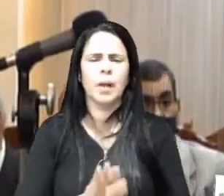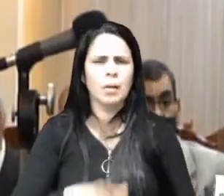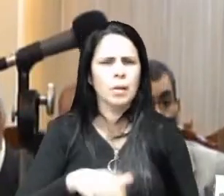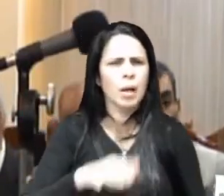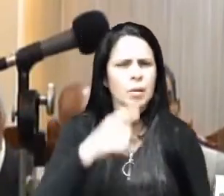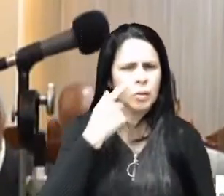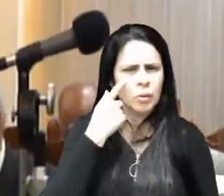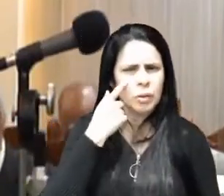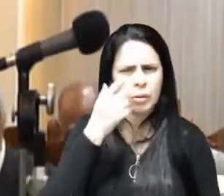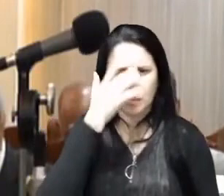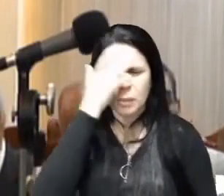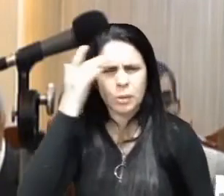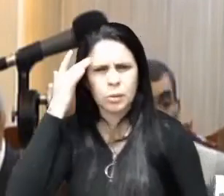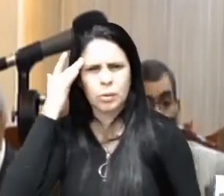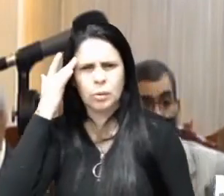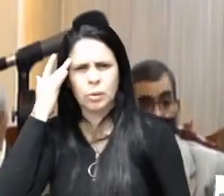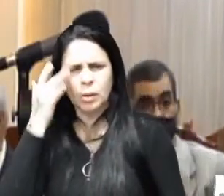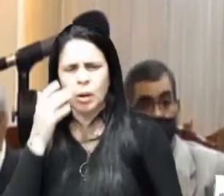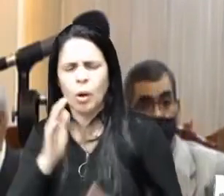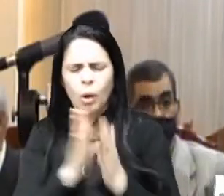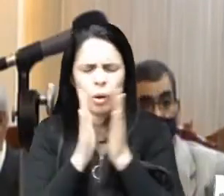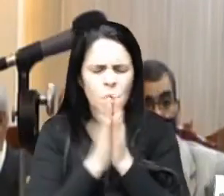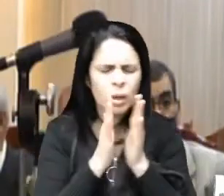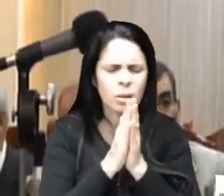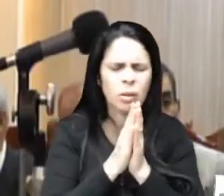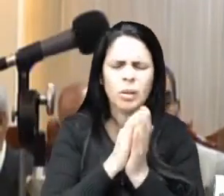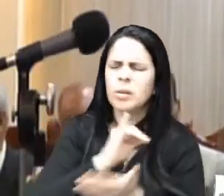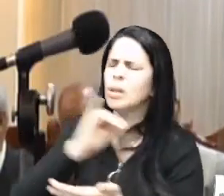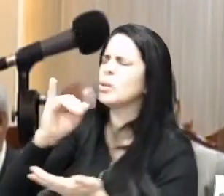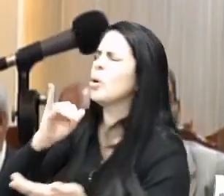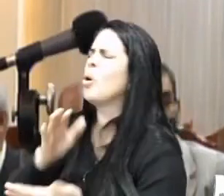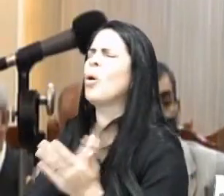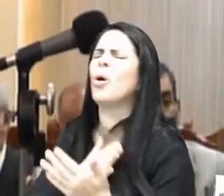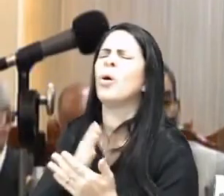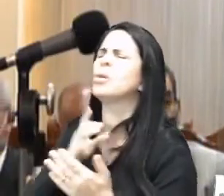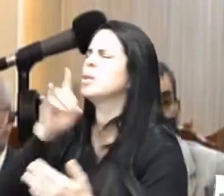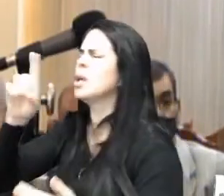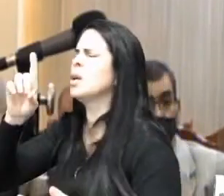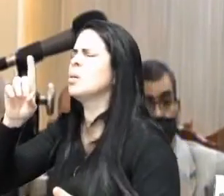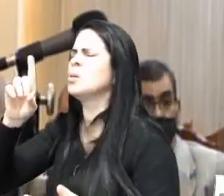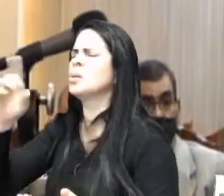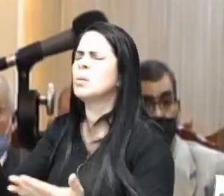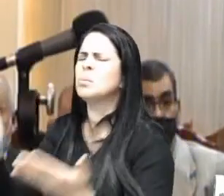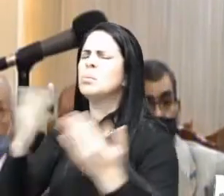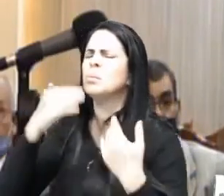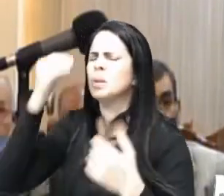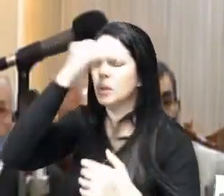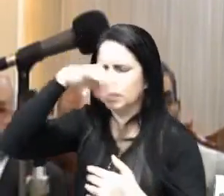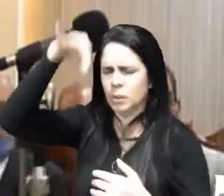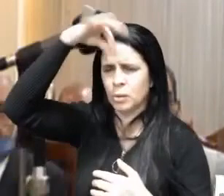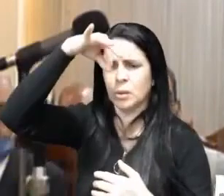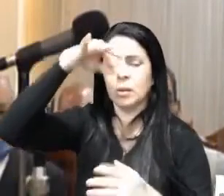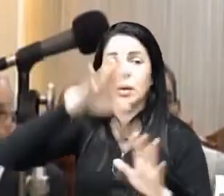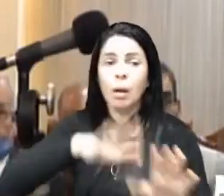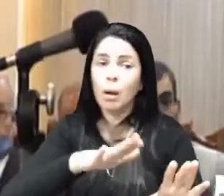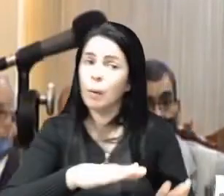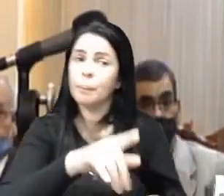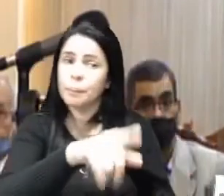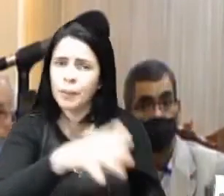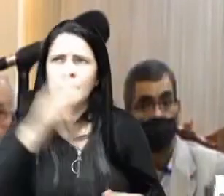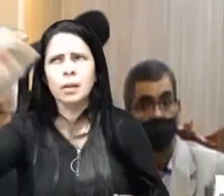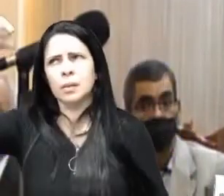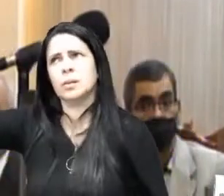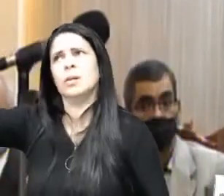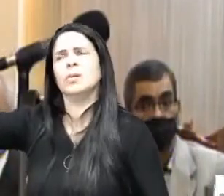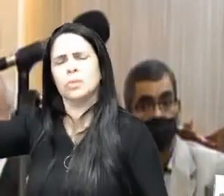orar e dizer: ó Deus, manda o Espírito Santo. Ele já mandou, já está entre nós. Agora o